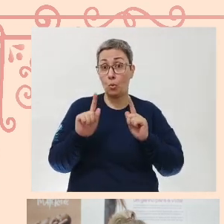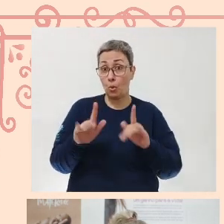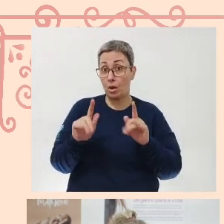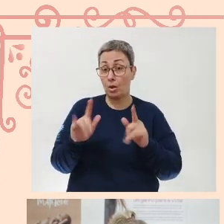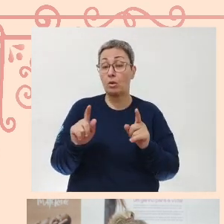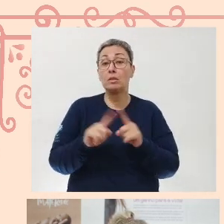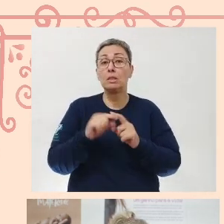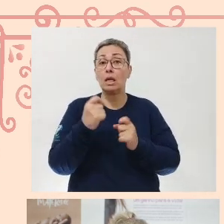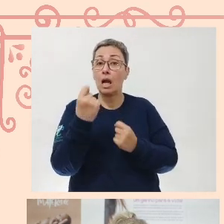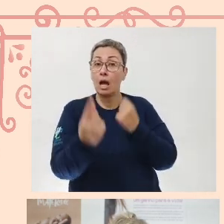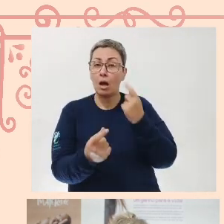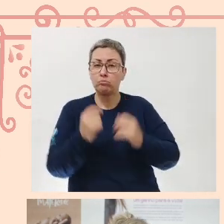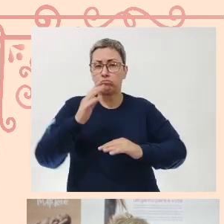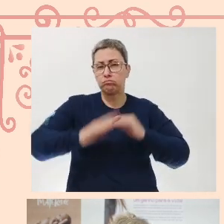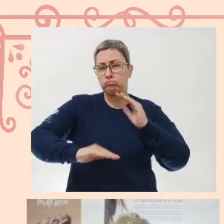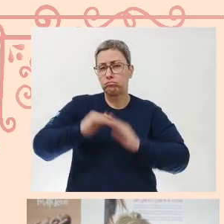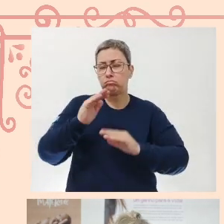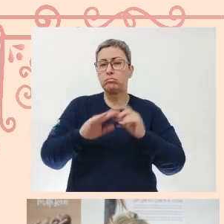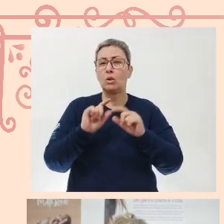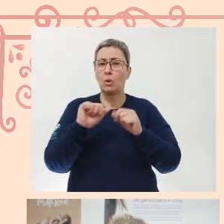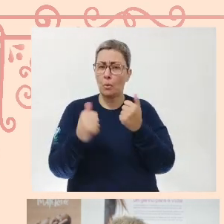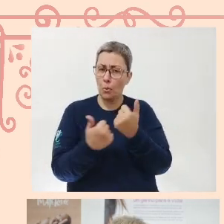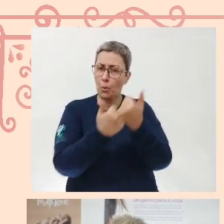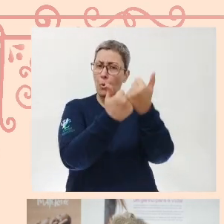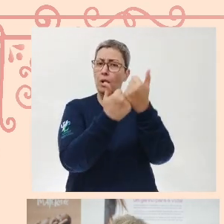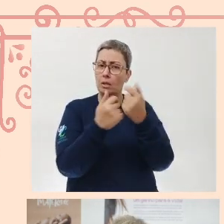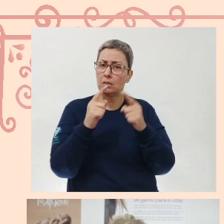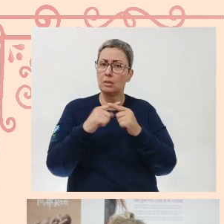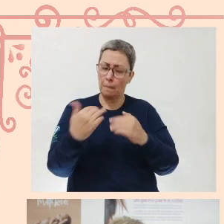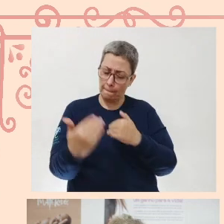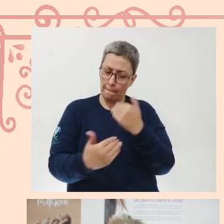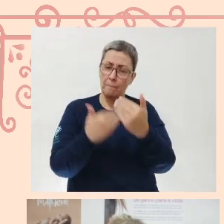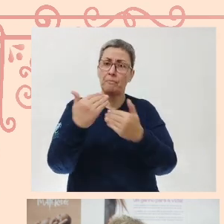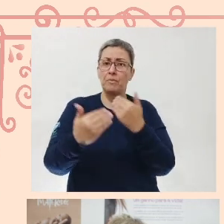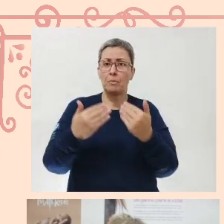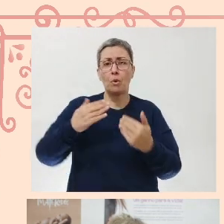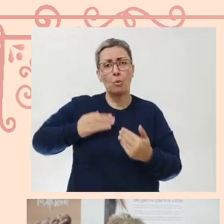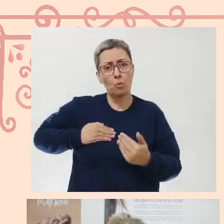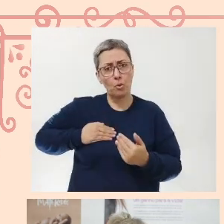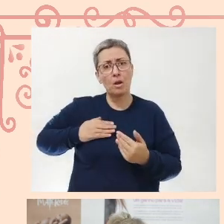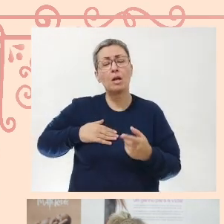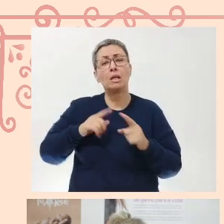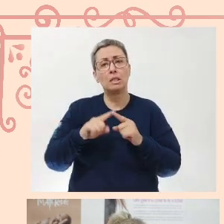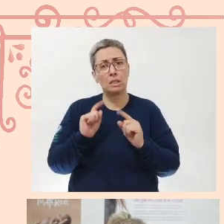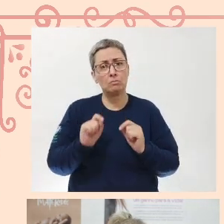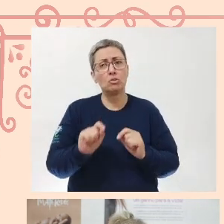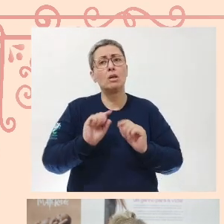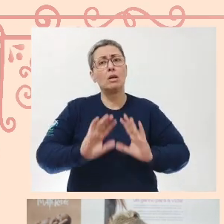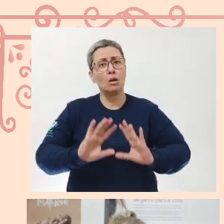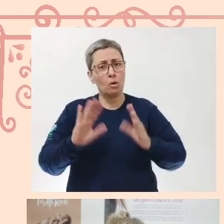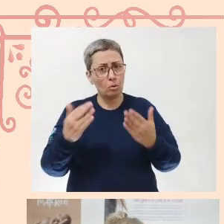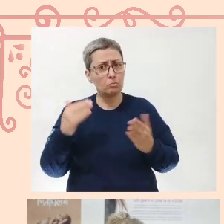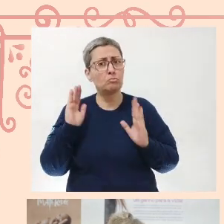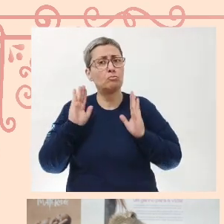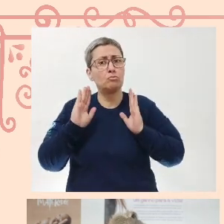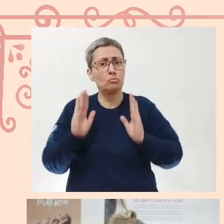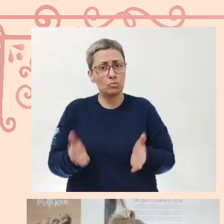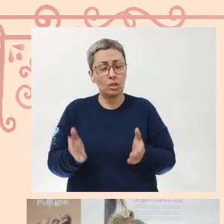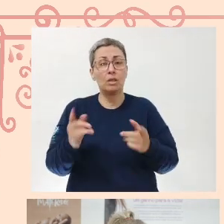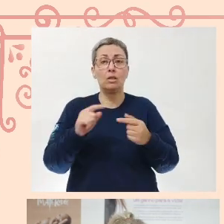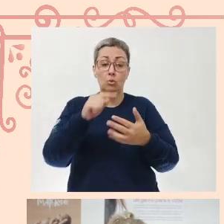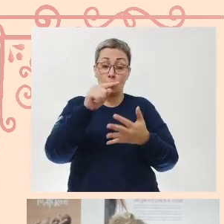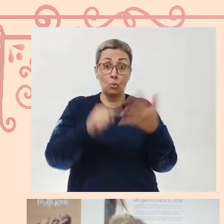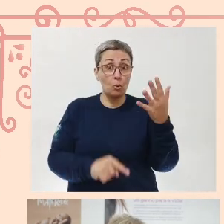nosso município, há algumas ações apoiadoras desse processo lactacional já vêm